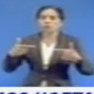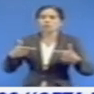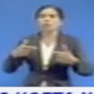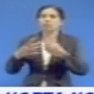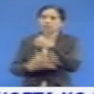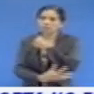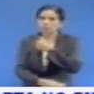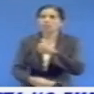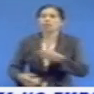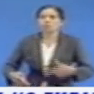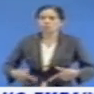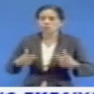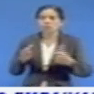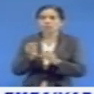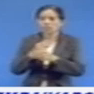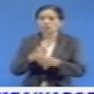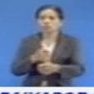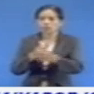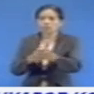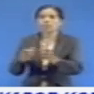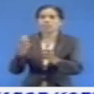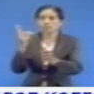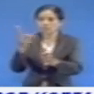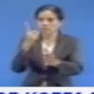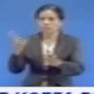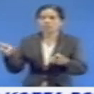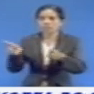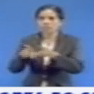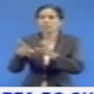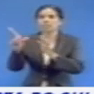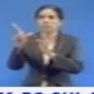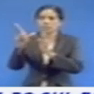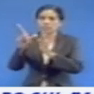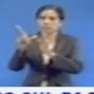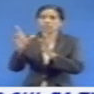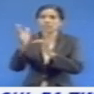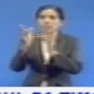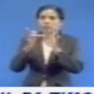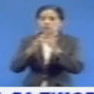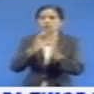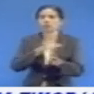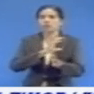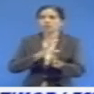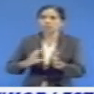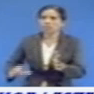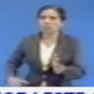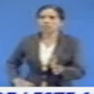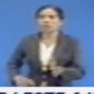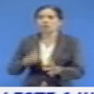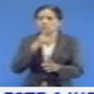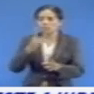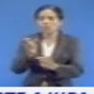na fatin hane san kristu i ohi madre Alda e mama mau pisi oan ne boen halu ne votus lolo si sira tu halu Indonesia